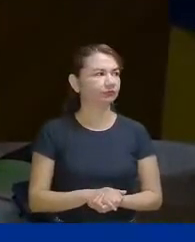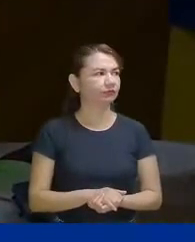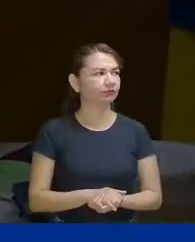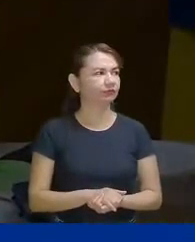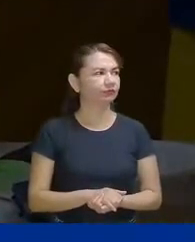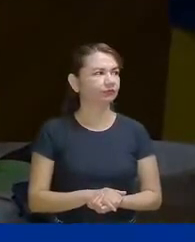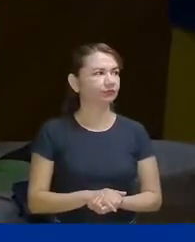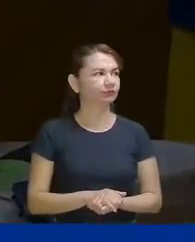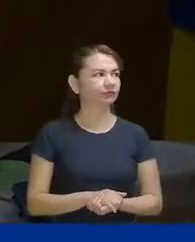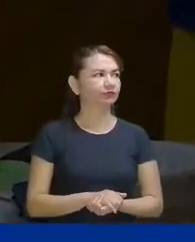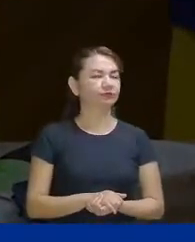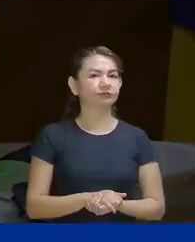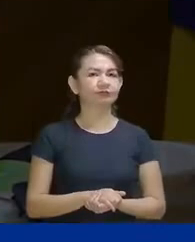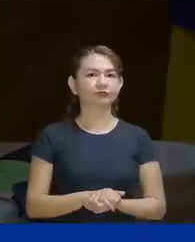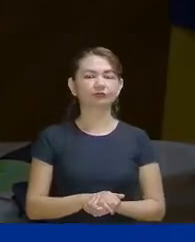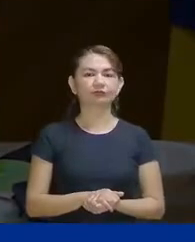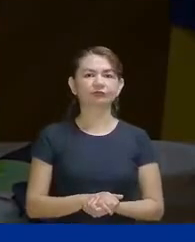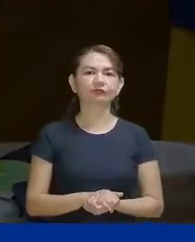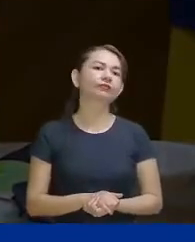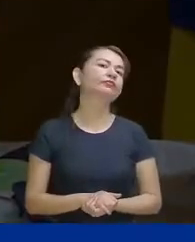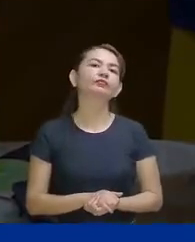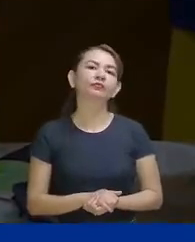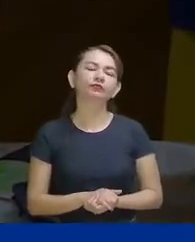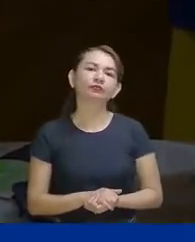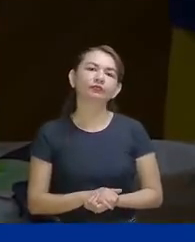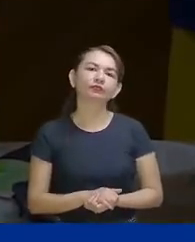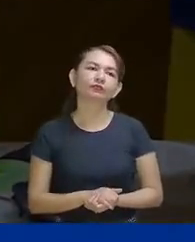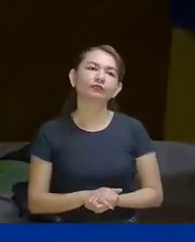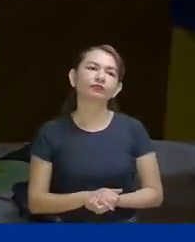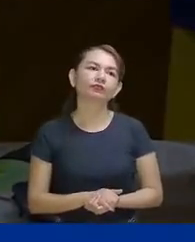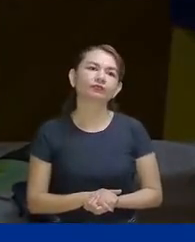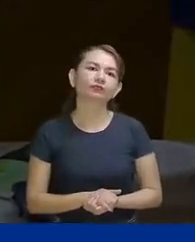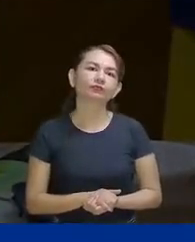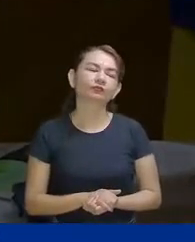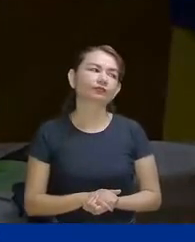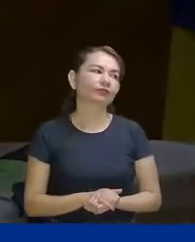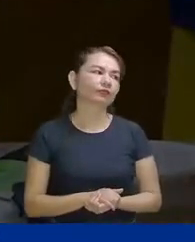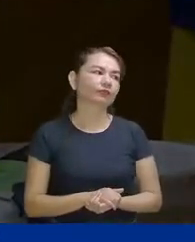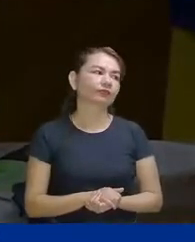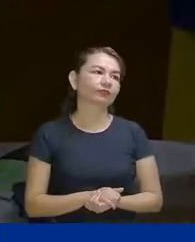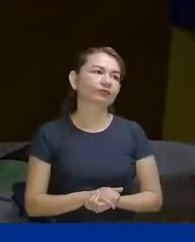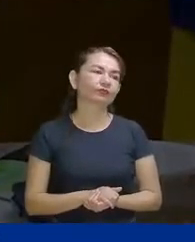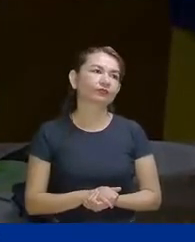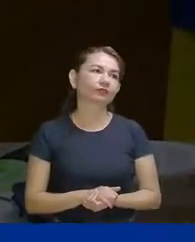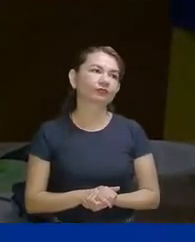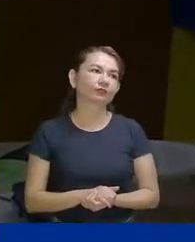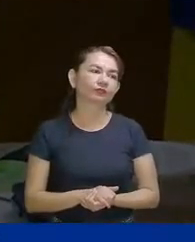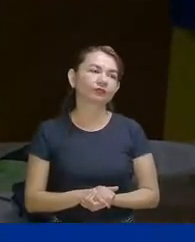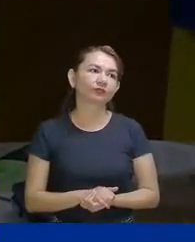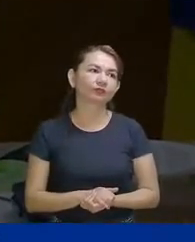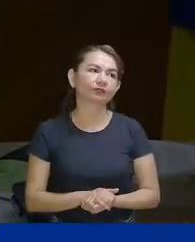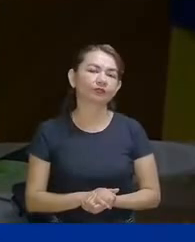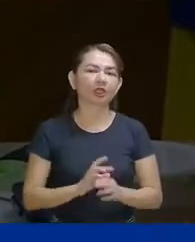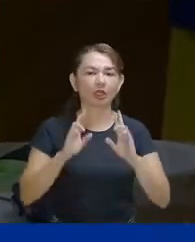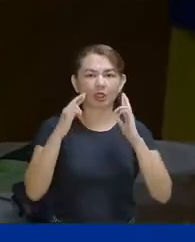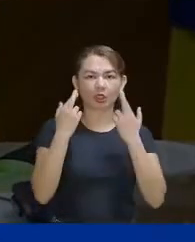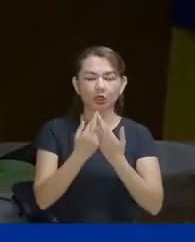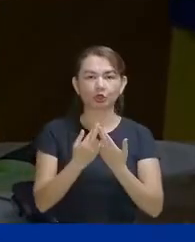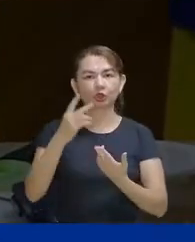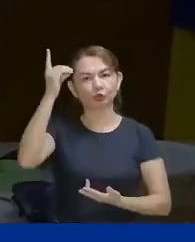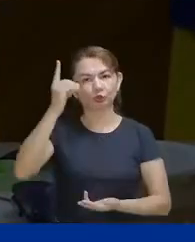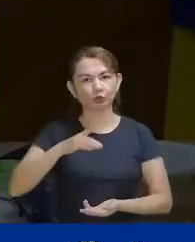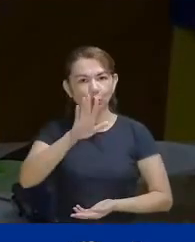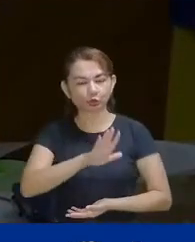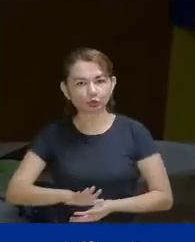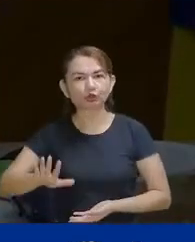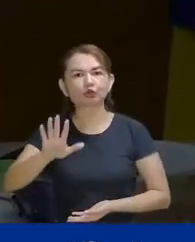já estão alguns desembargadores presidentes de tribunais regionais eleitorais, já se encontram em nosso estado. Começa amanhã com a reunião dos diretores